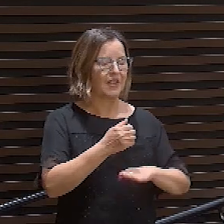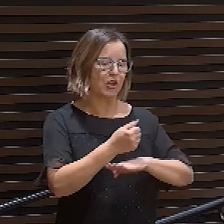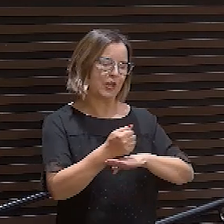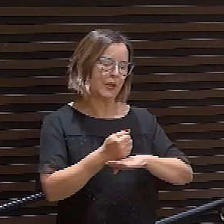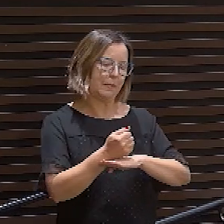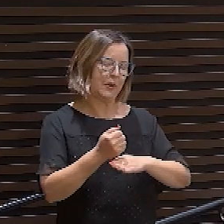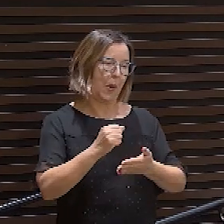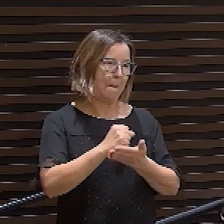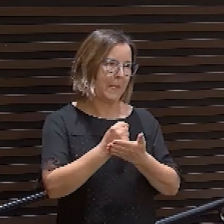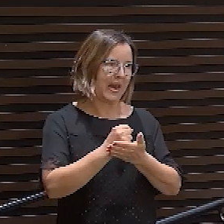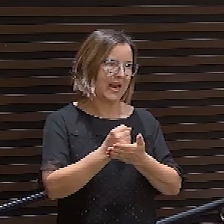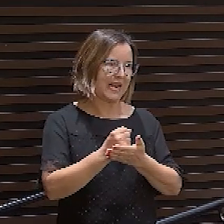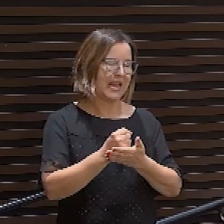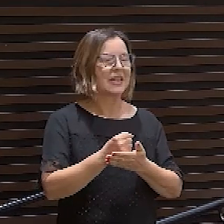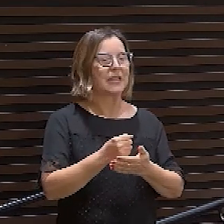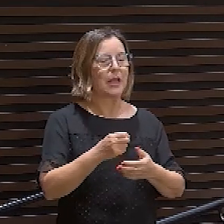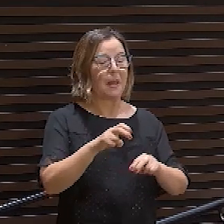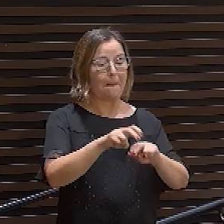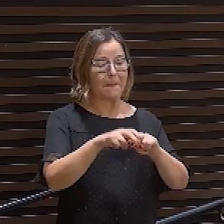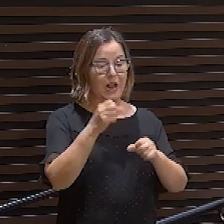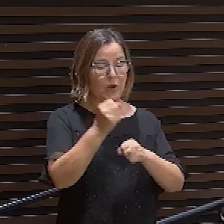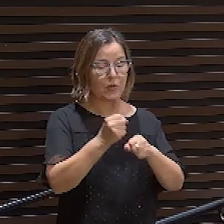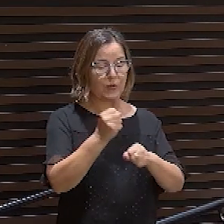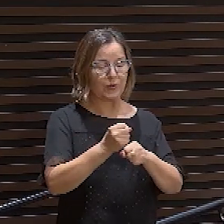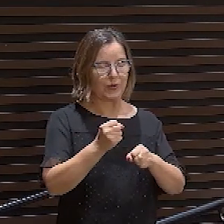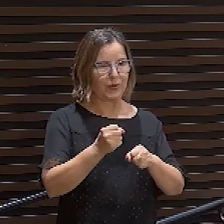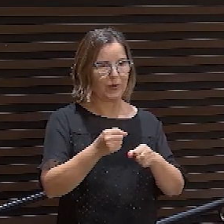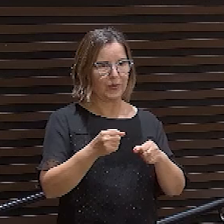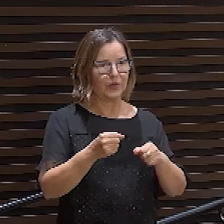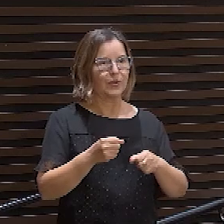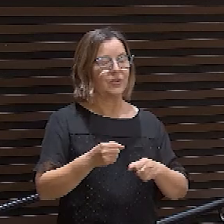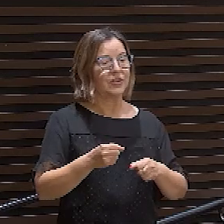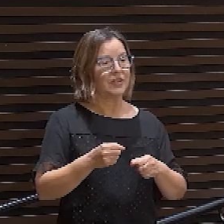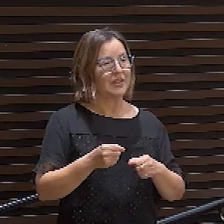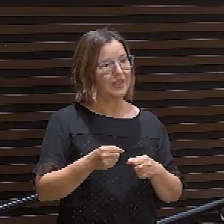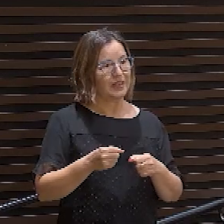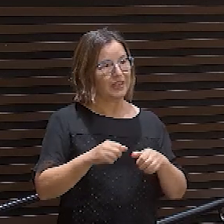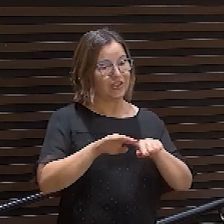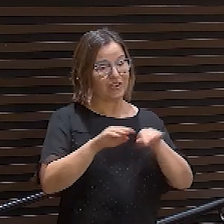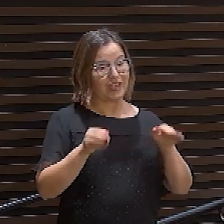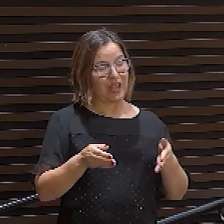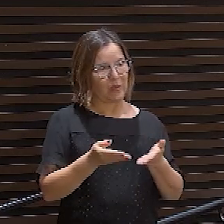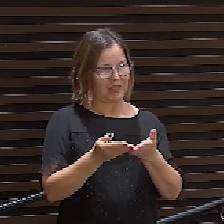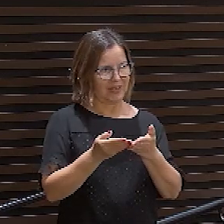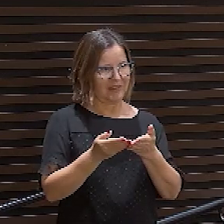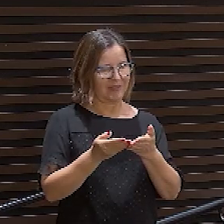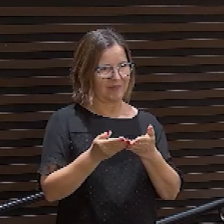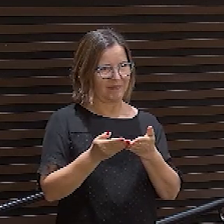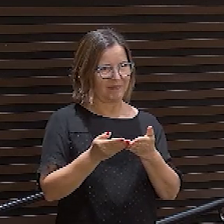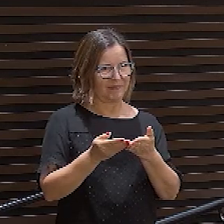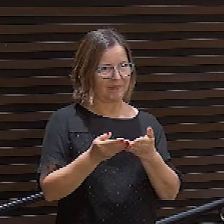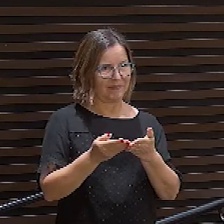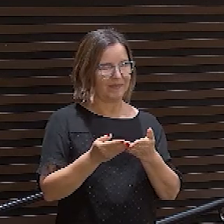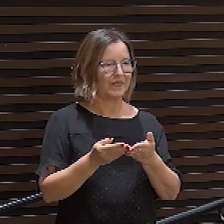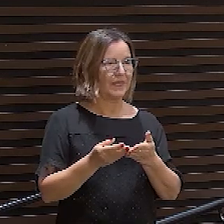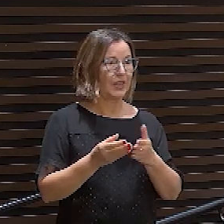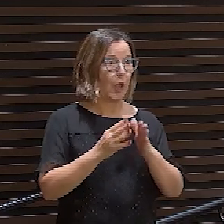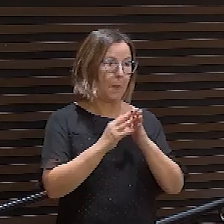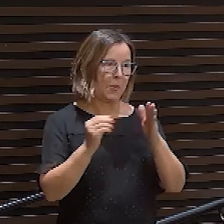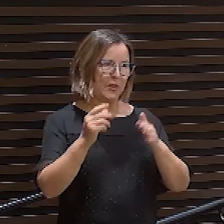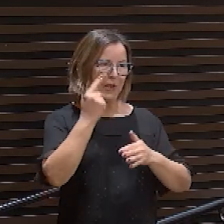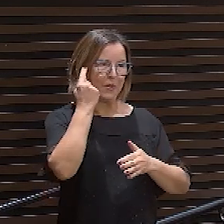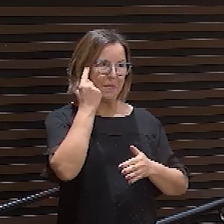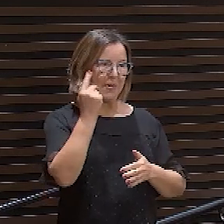altares e serve como modelo para cada um de nós que caminhamos no caminho da fé. Os